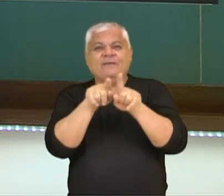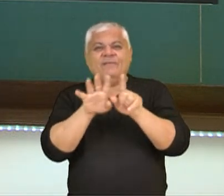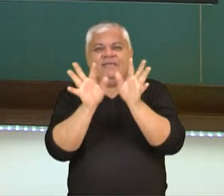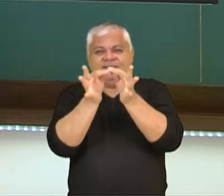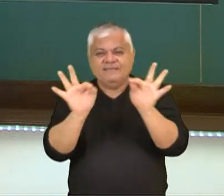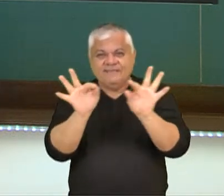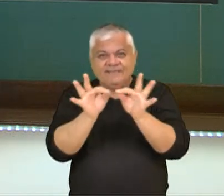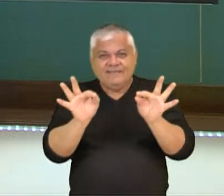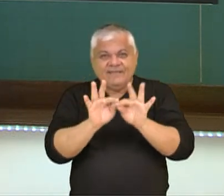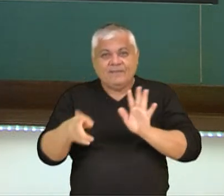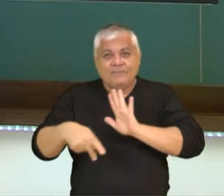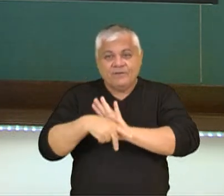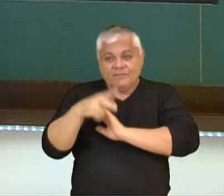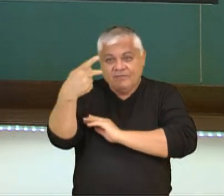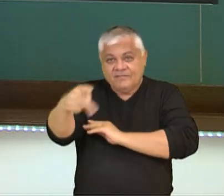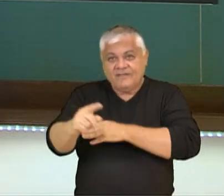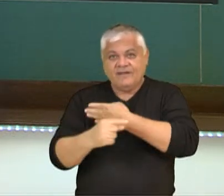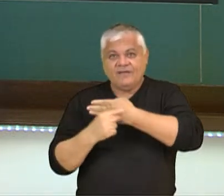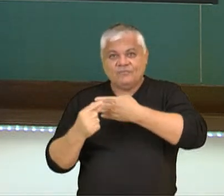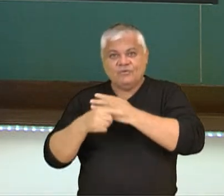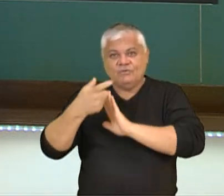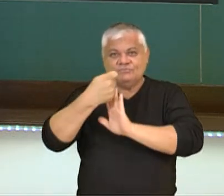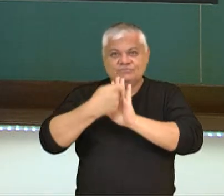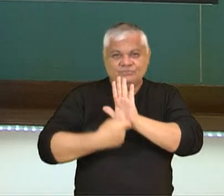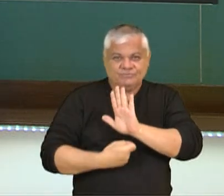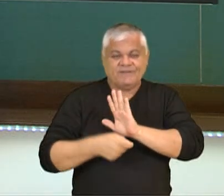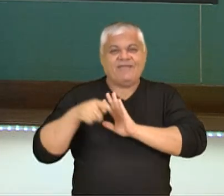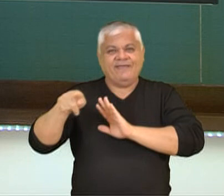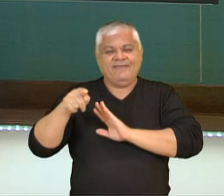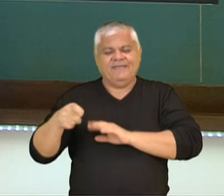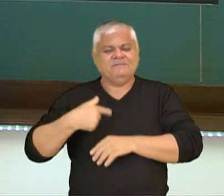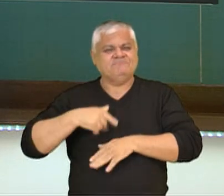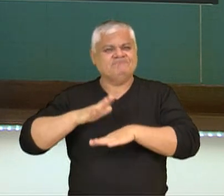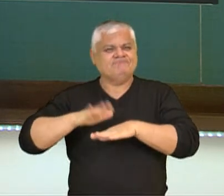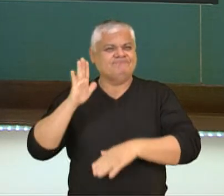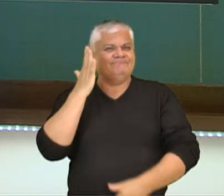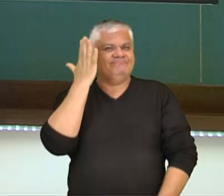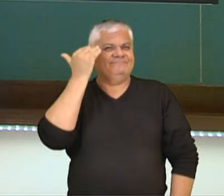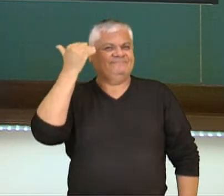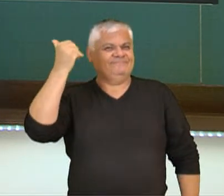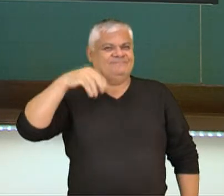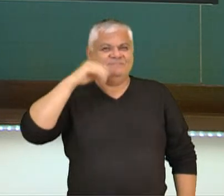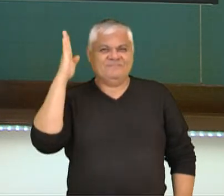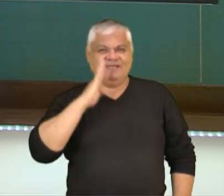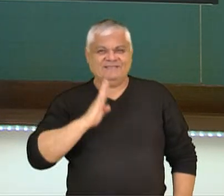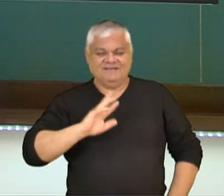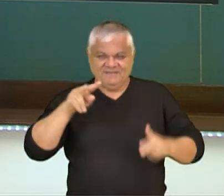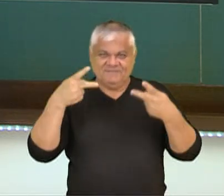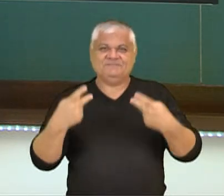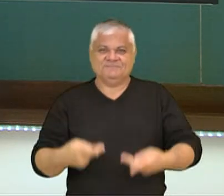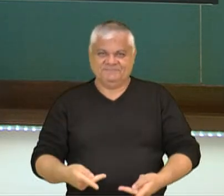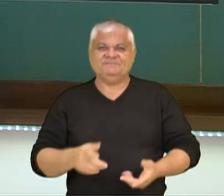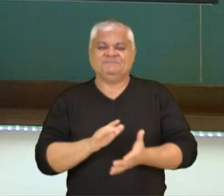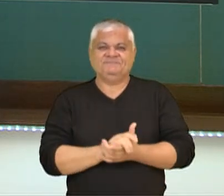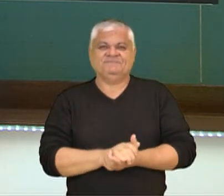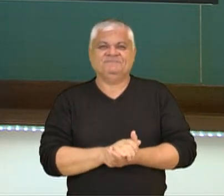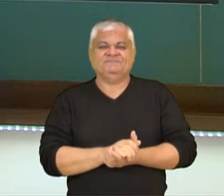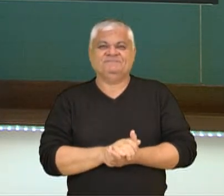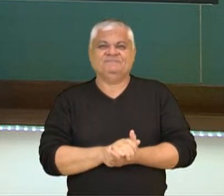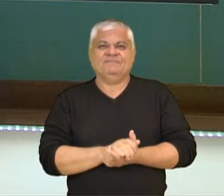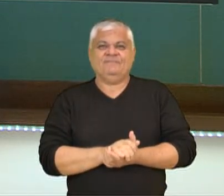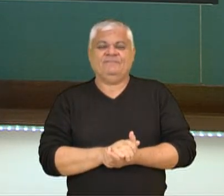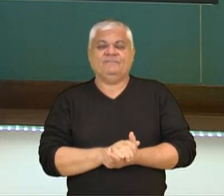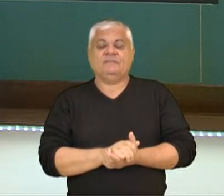por esse escritor, que na minha modesta opinião é o maior escritor brasileiro da nossa história